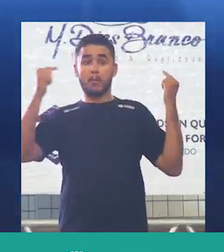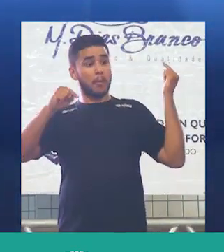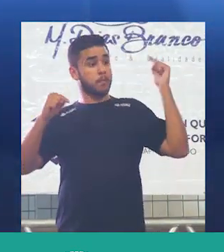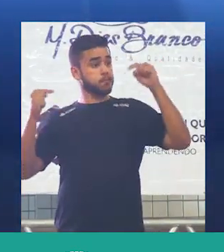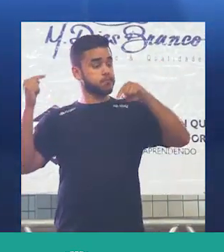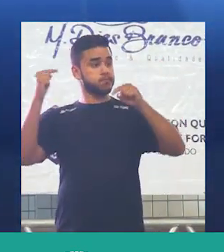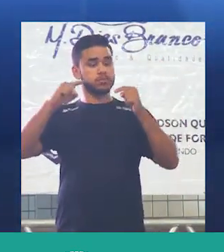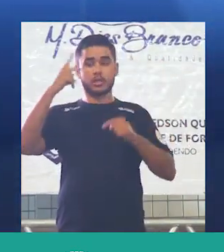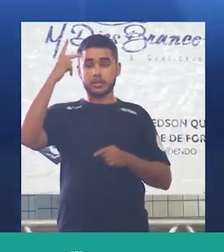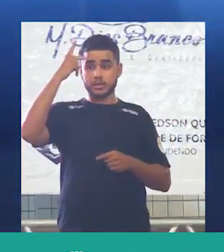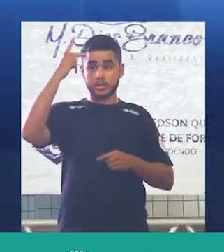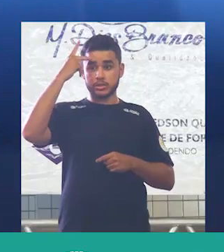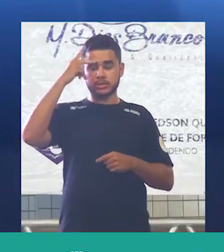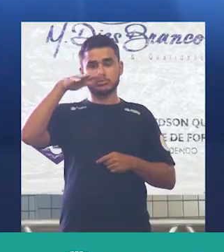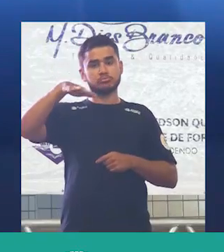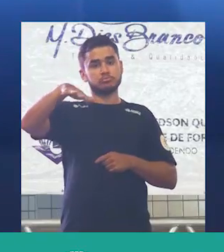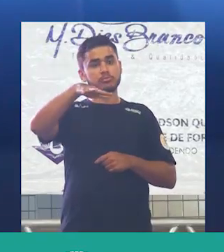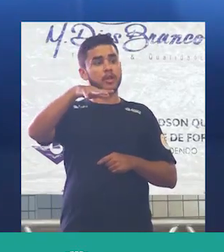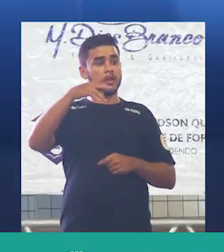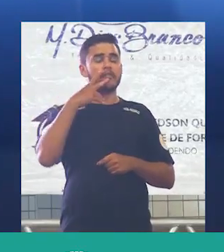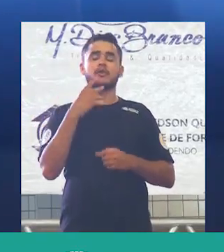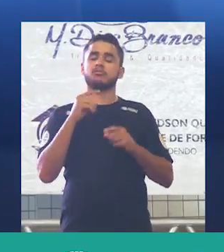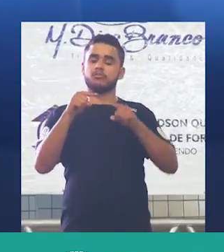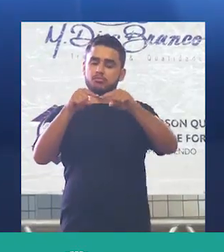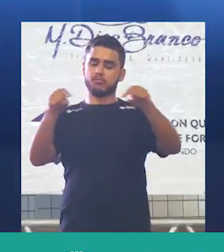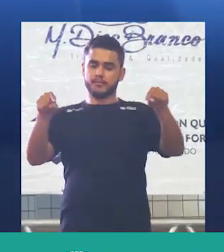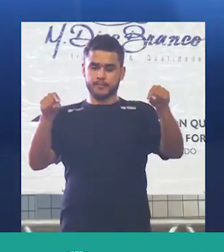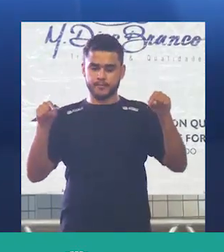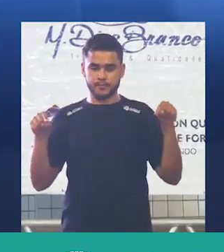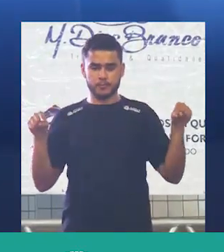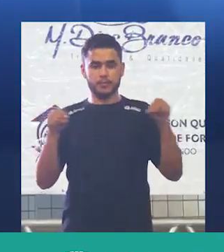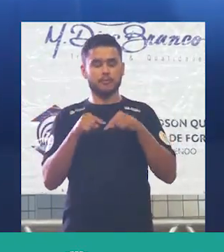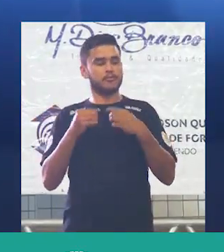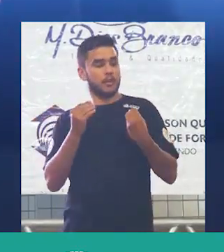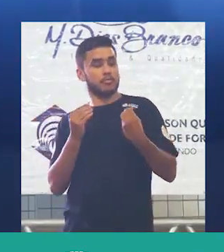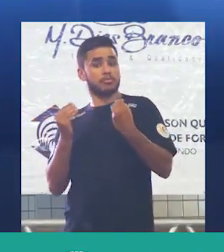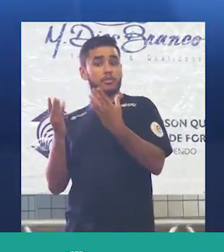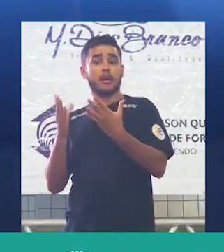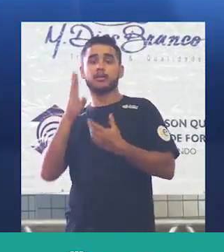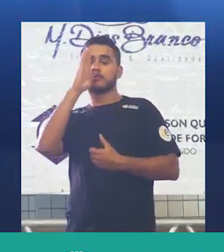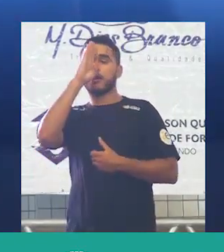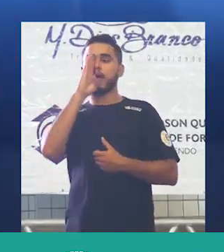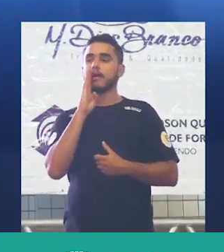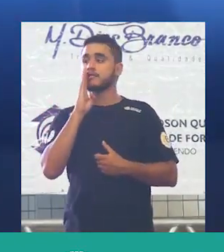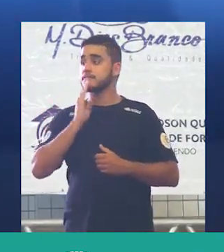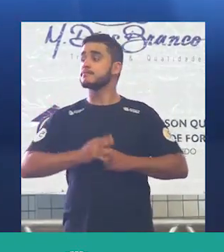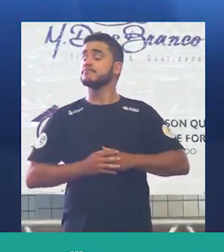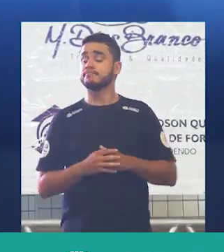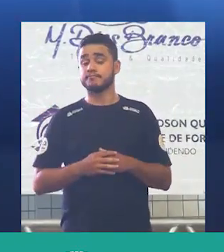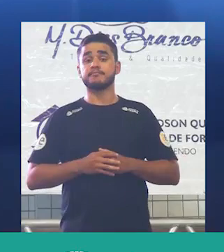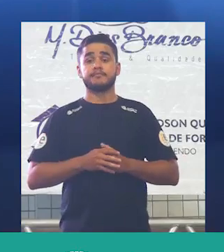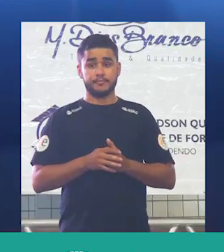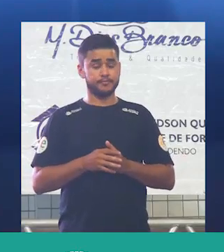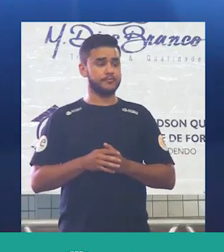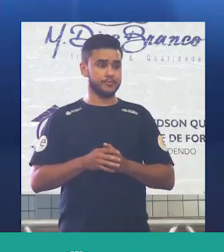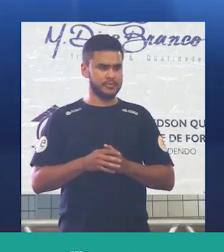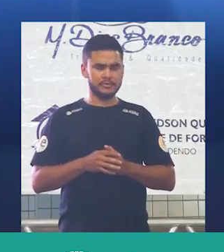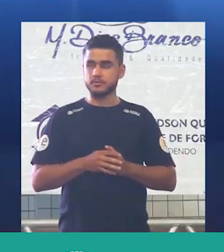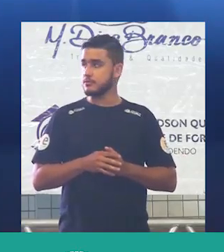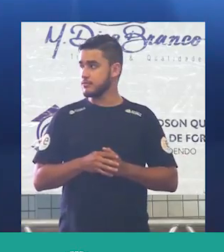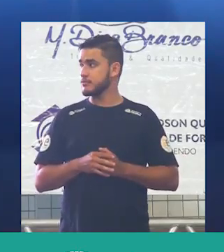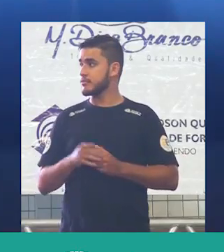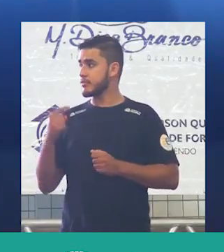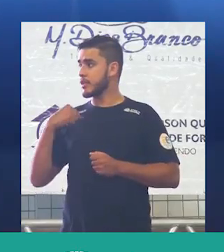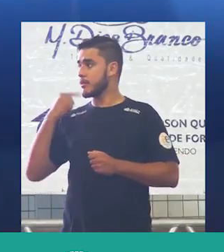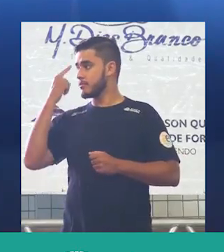o oeste paulista vão receber terras de graça. Esse ano já sei o que eu vou